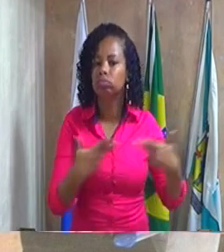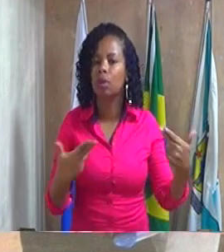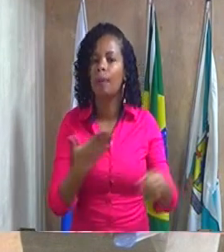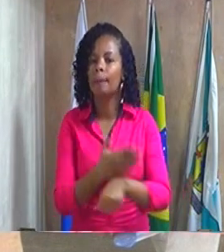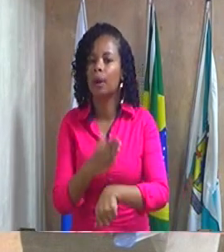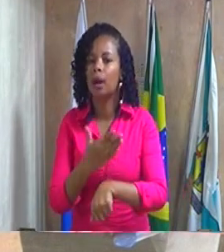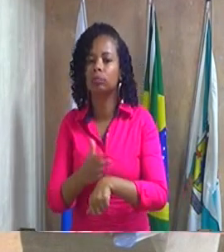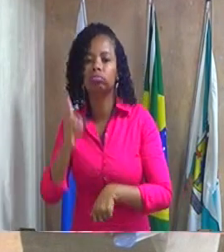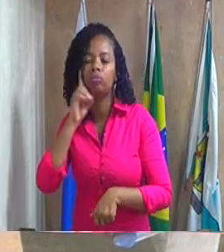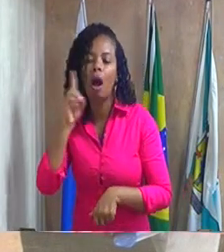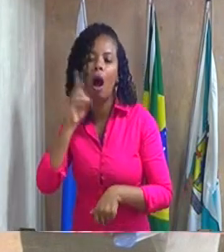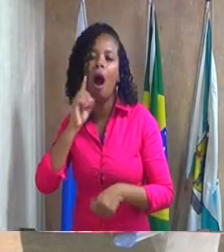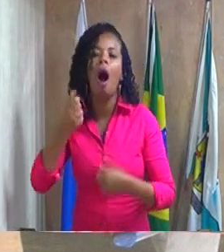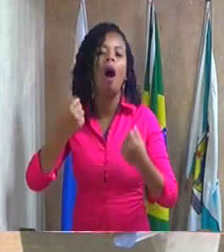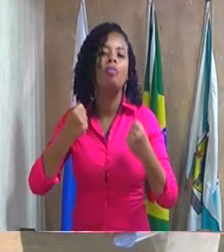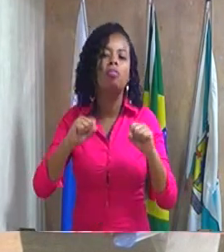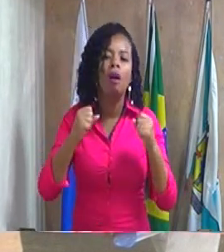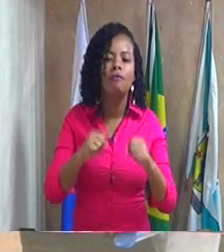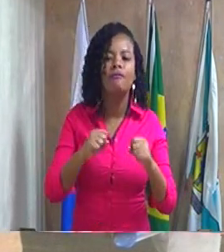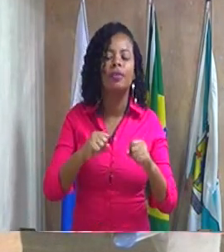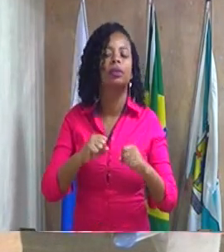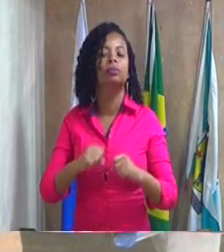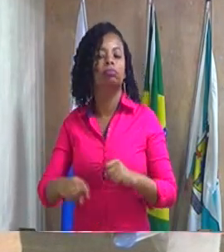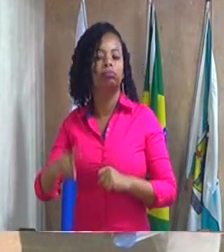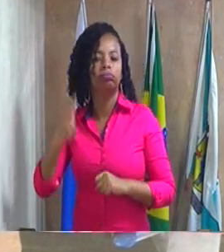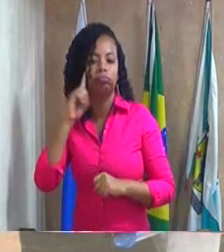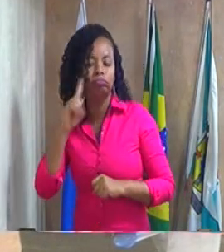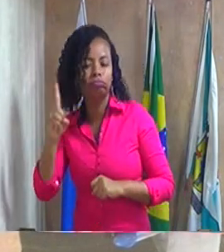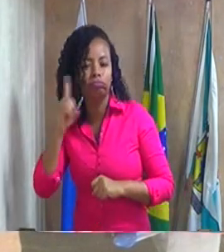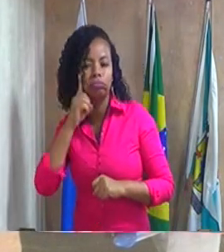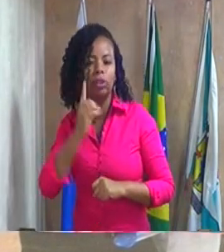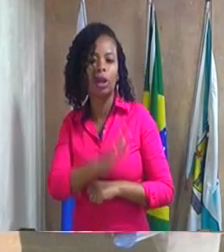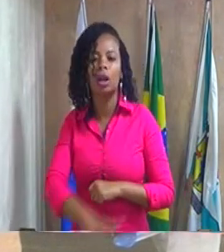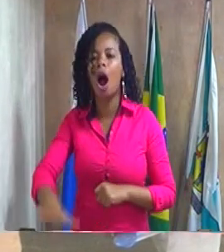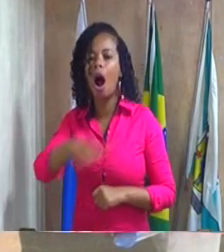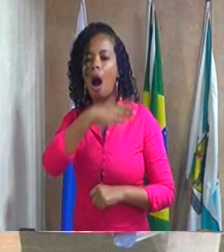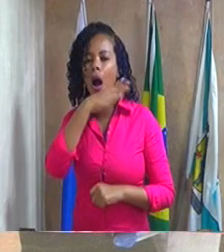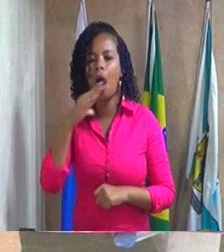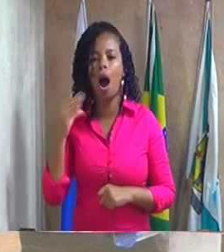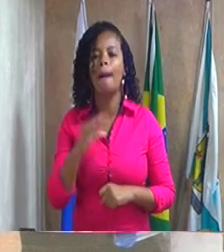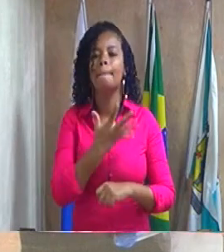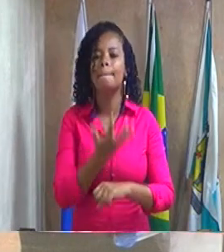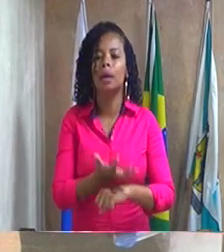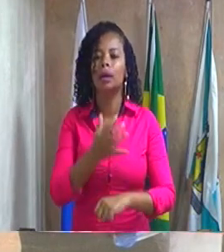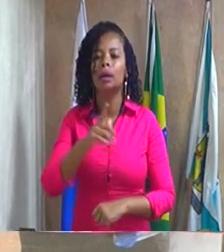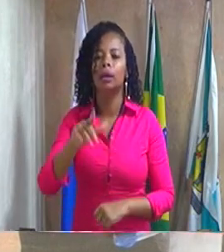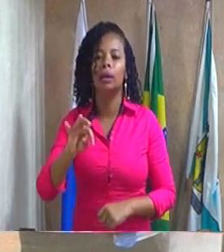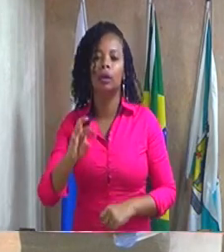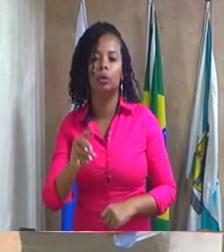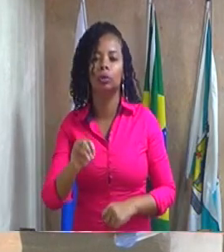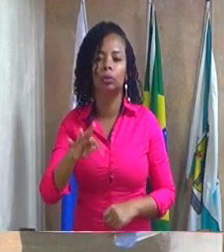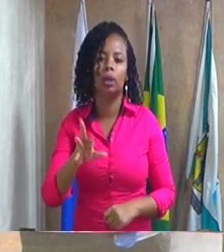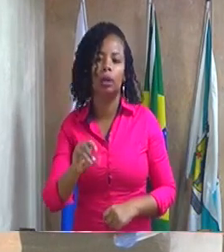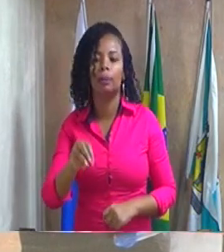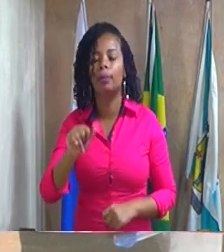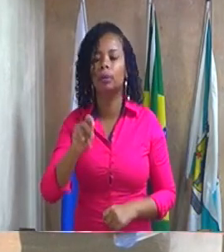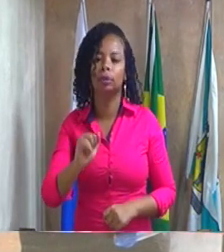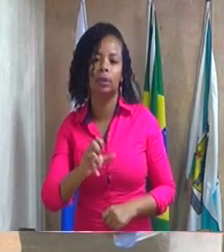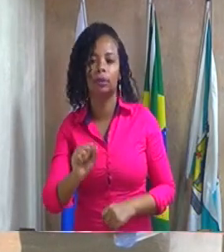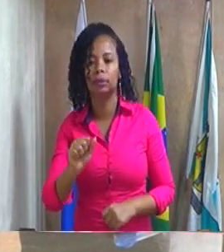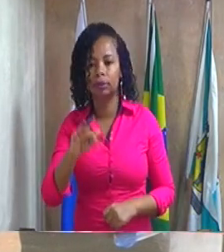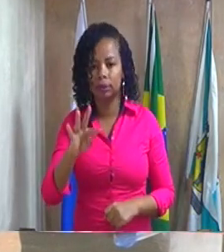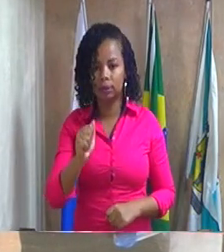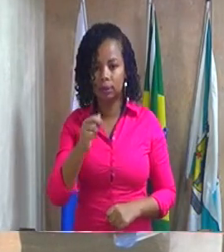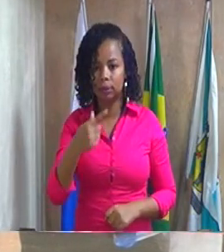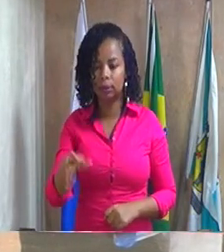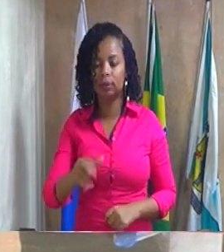diária de atividade física entre crianças e adolescentes na Praça Eleutério Baltazar, localizado no bairro Jardim